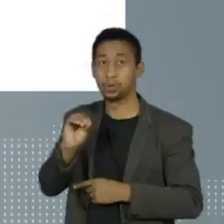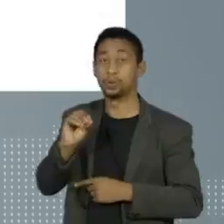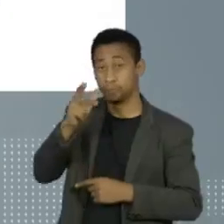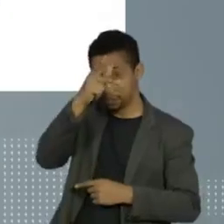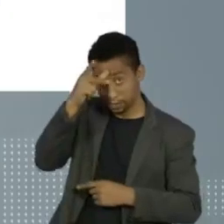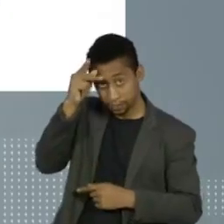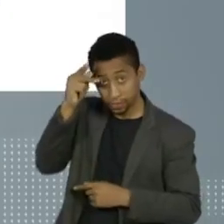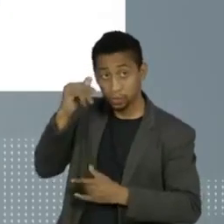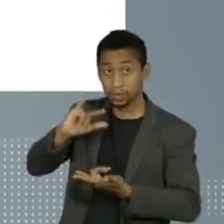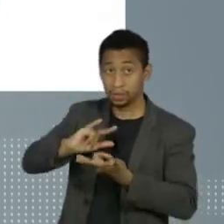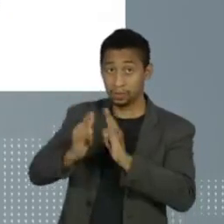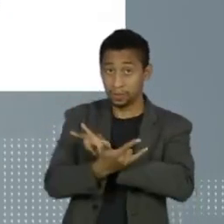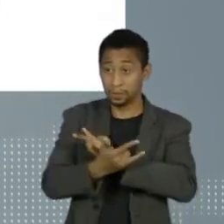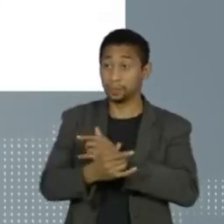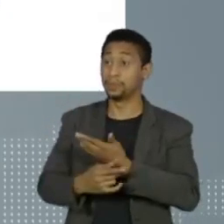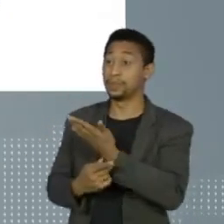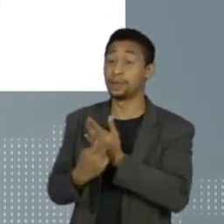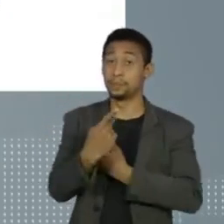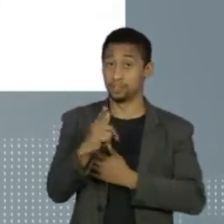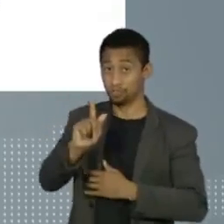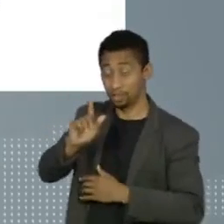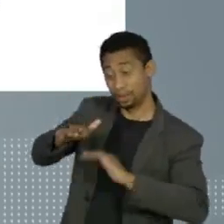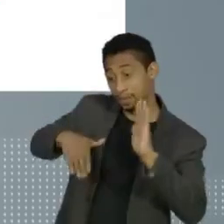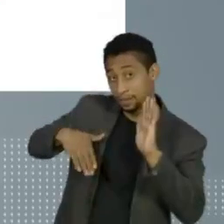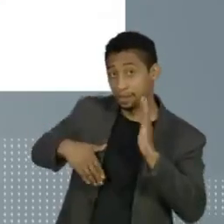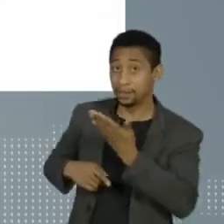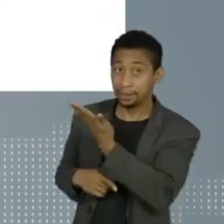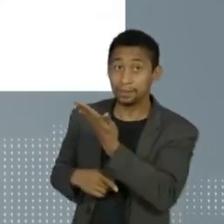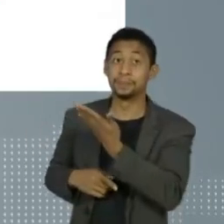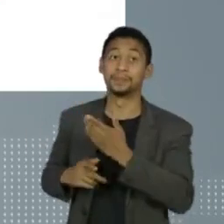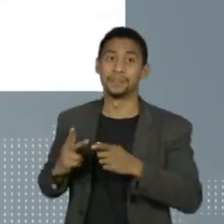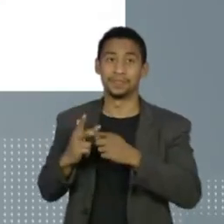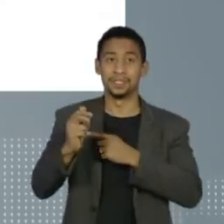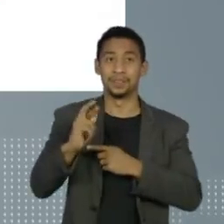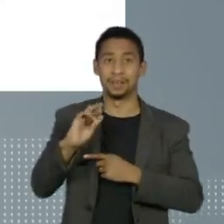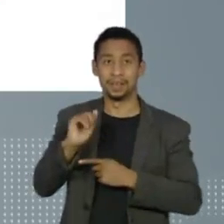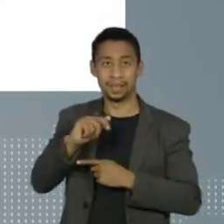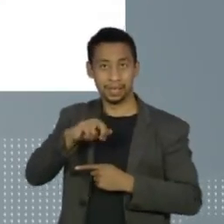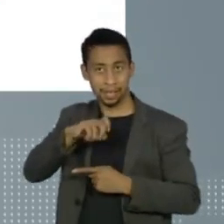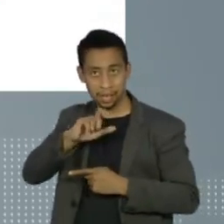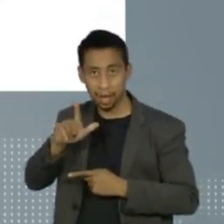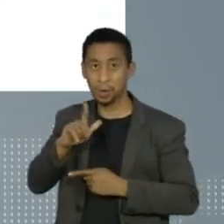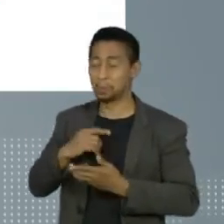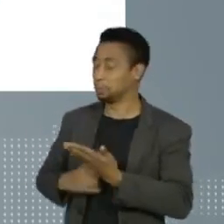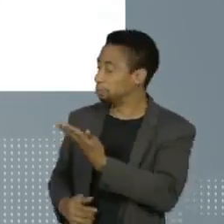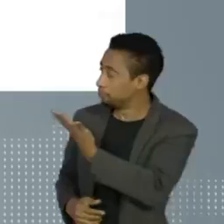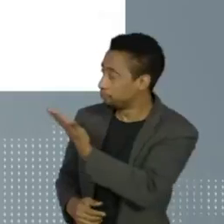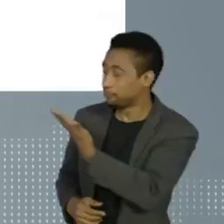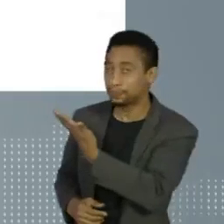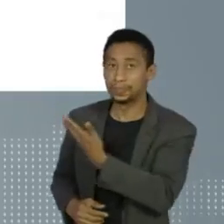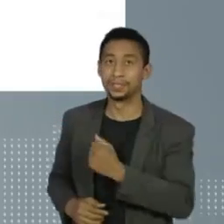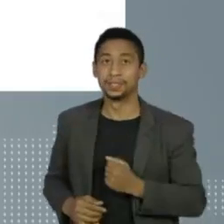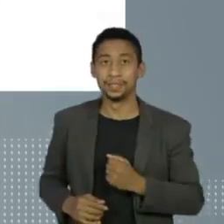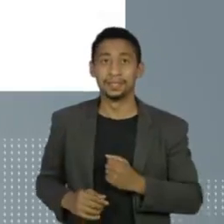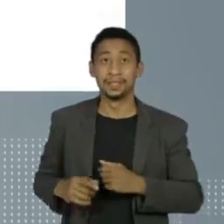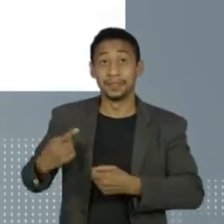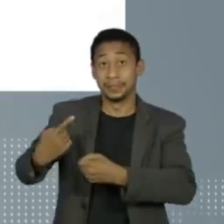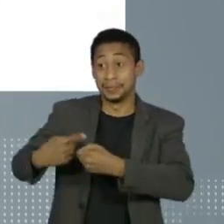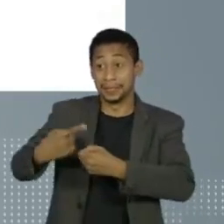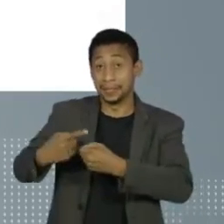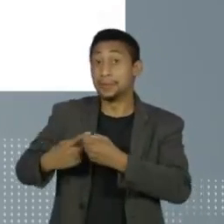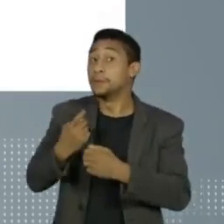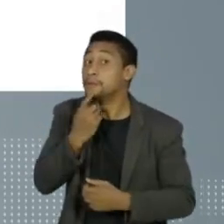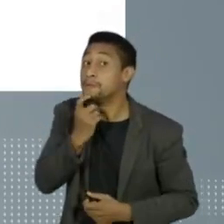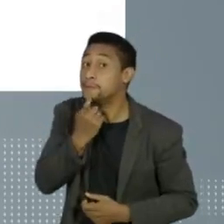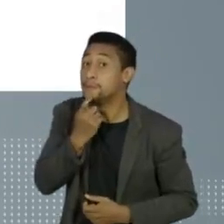Vicente na Praia Grande A Vitória foi de Raquel quini do PSDB sobre Rafael Morgado do psl no interior do Estado